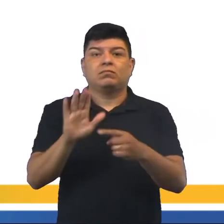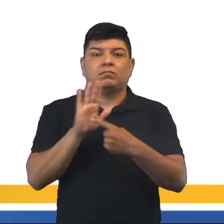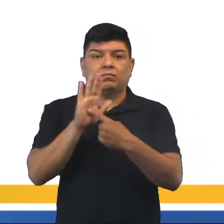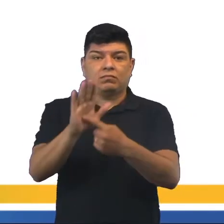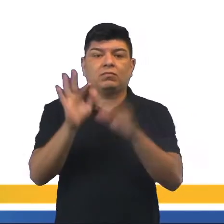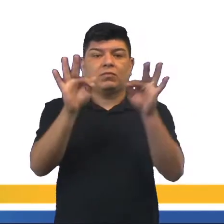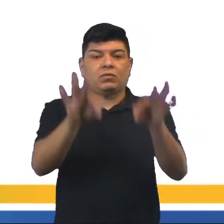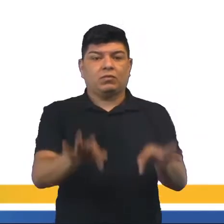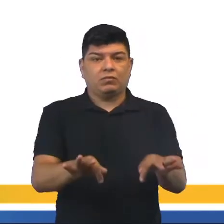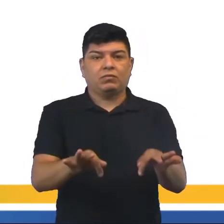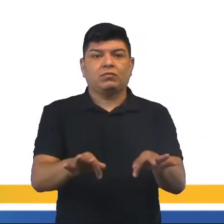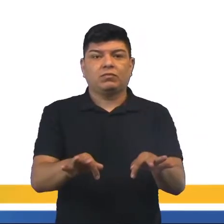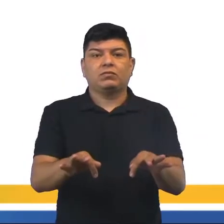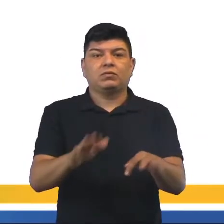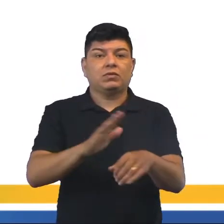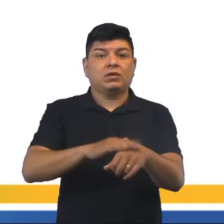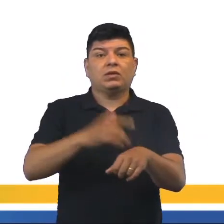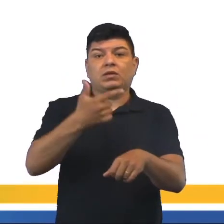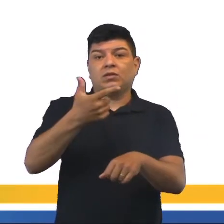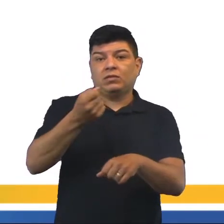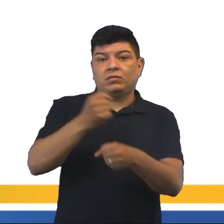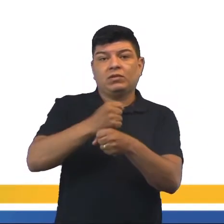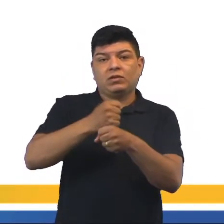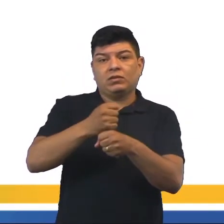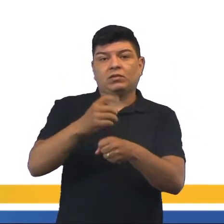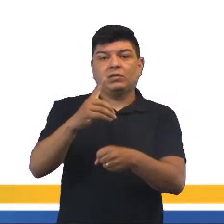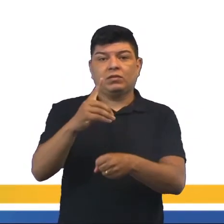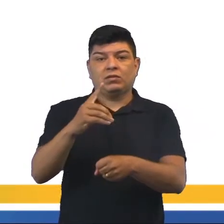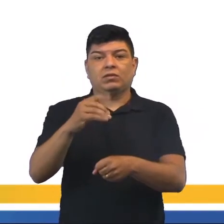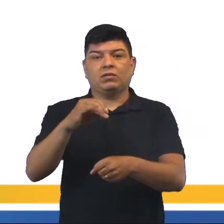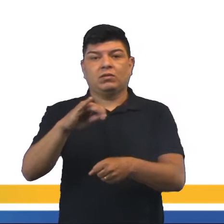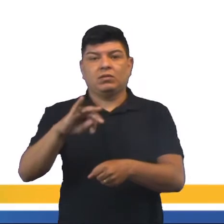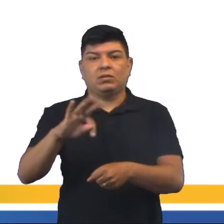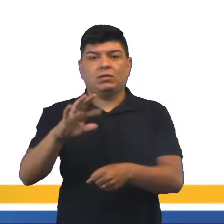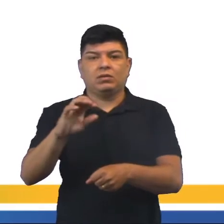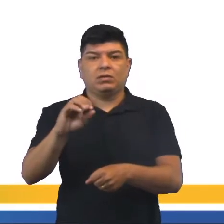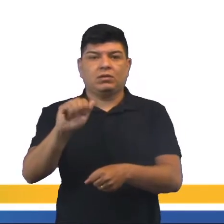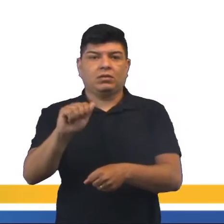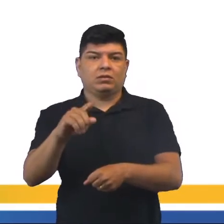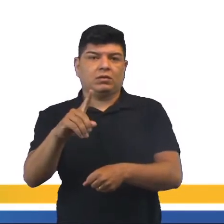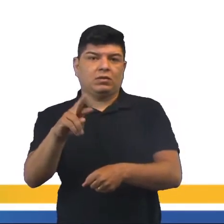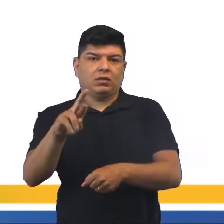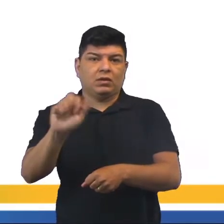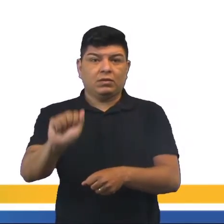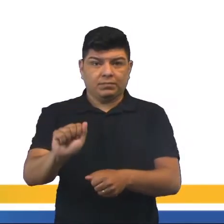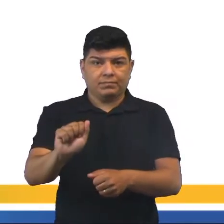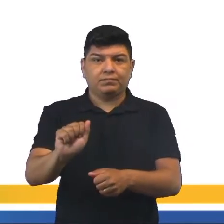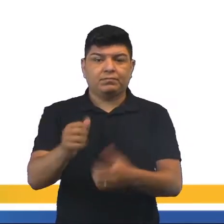simboliza o fim de mais de 20 anos de ditadura militar. A tão esperada posse, no